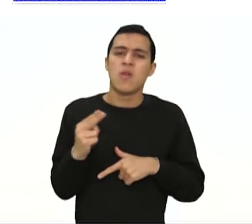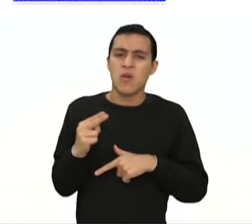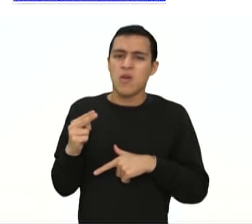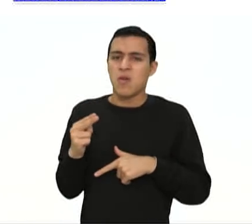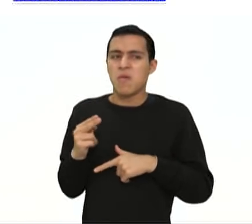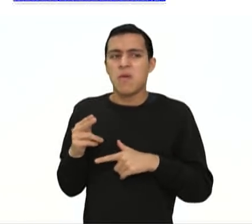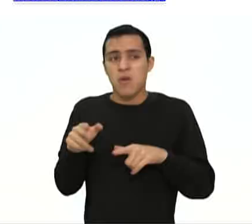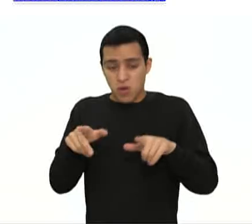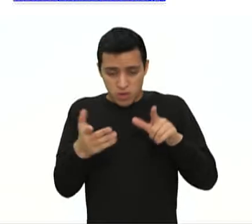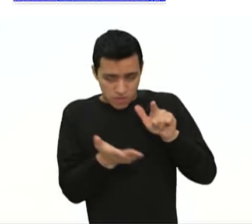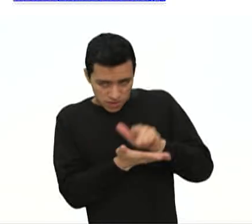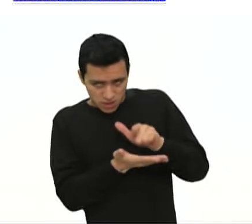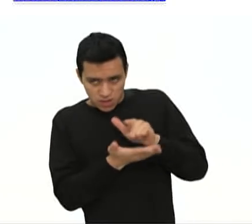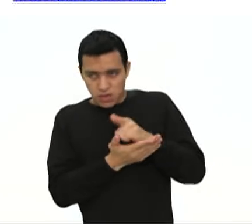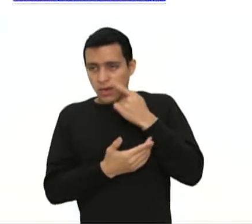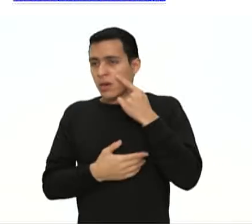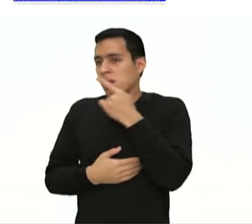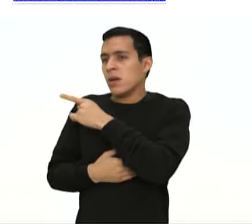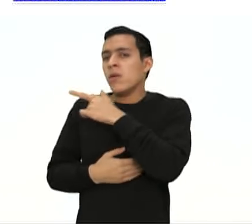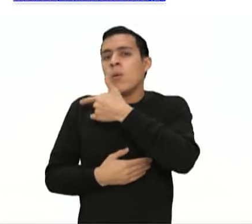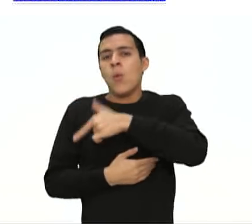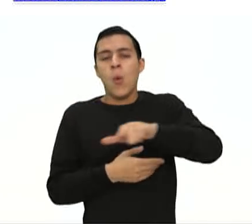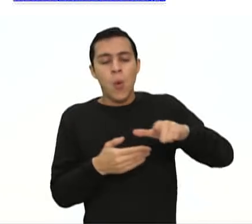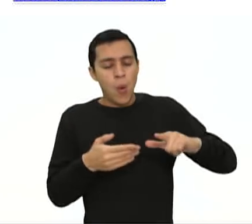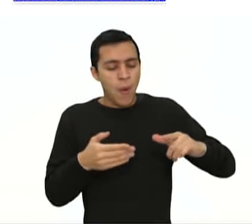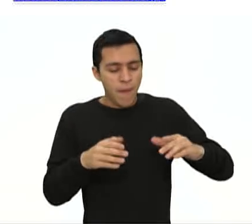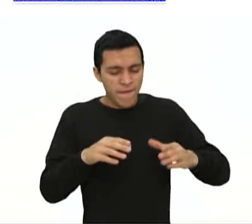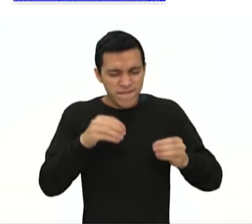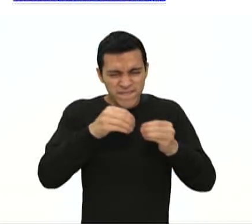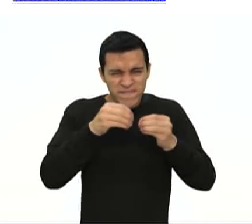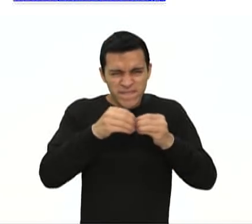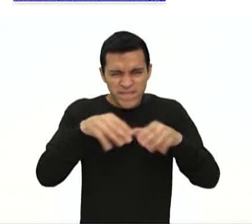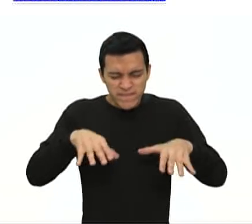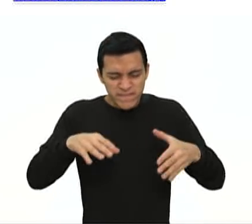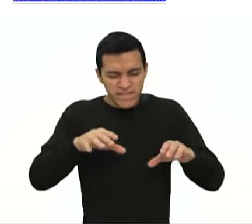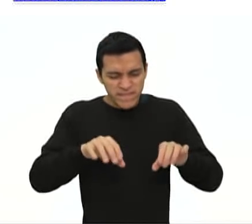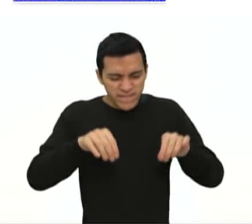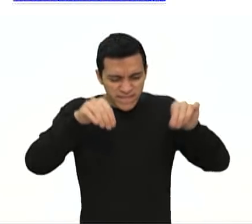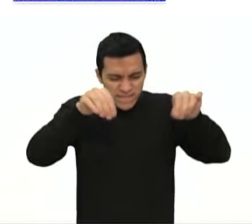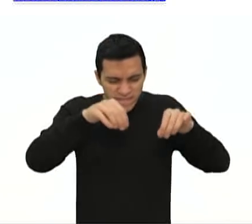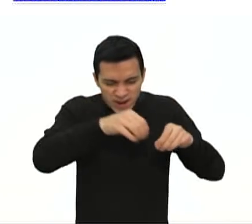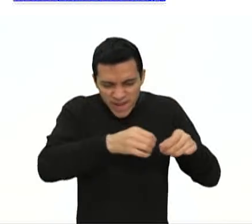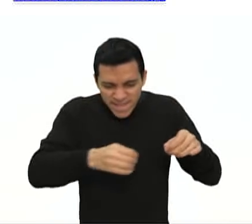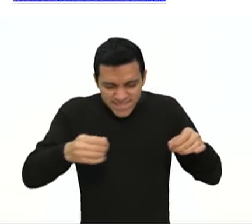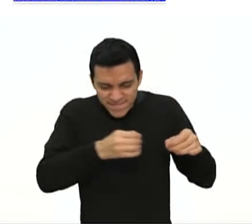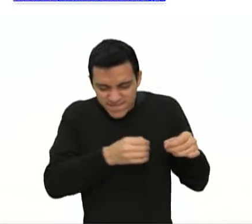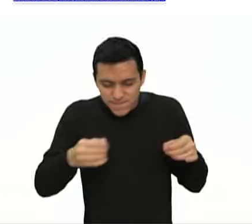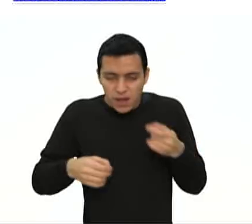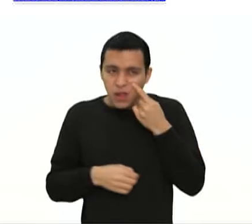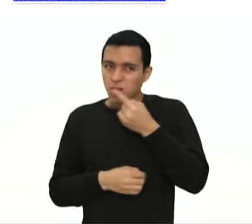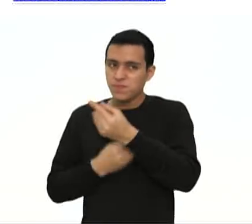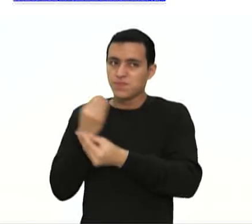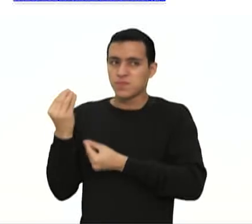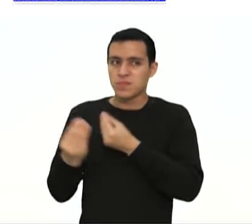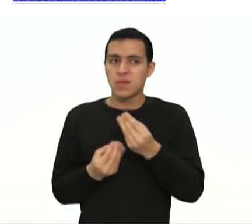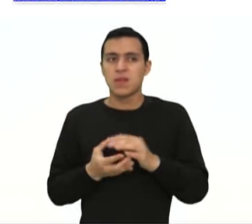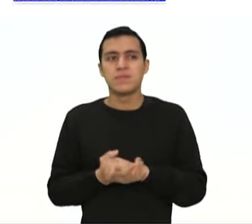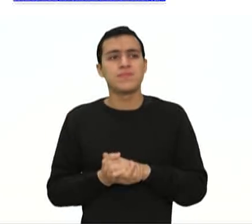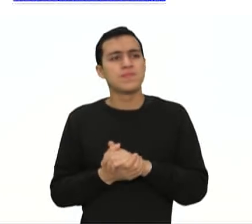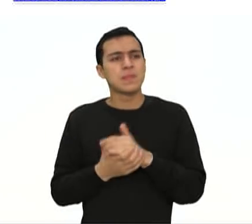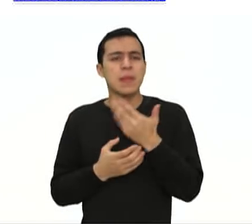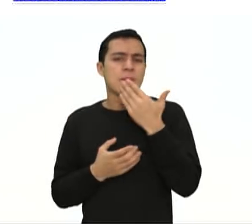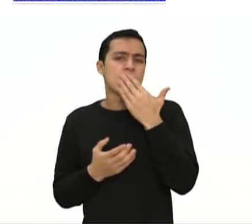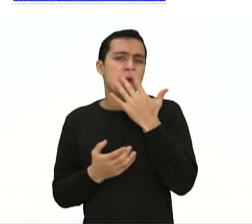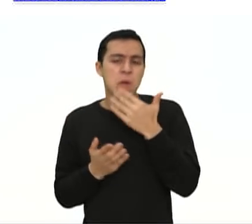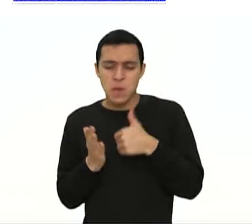diferente. Aqui a outra caixinha de ovo, ó, mais uma lá, eles fizeram até o depósito aqui nessa caixinha, nas caixas de ovo,